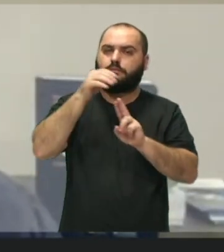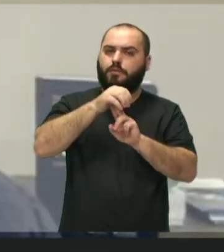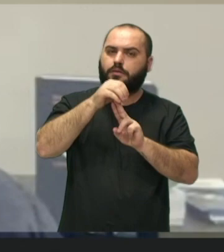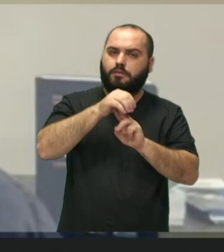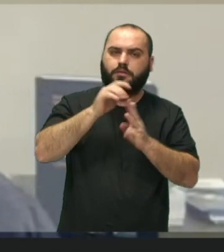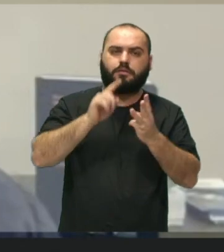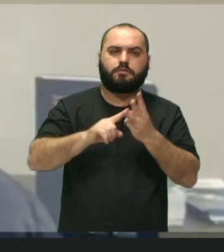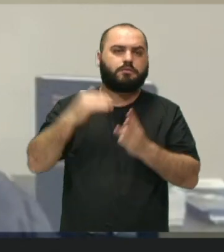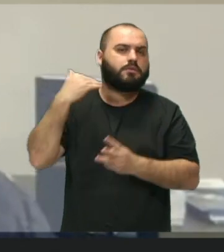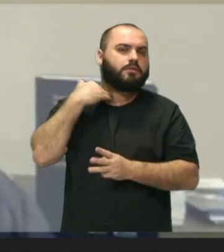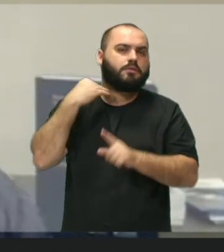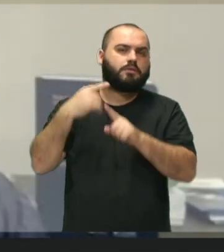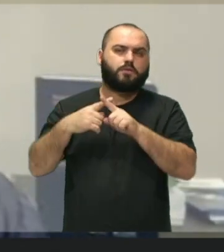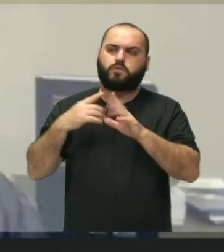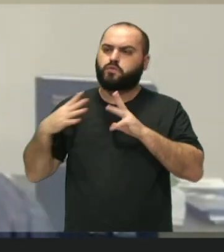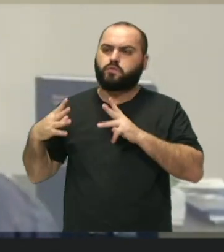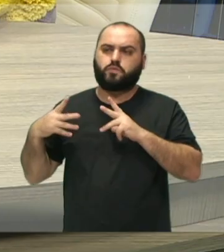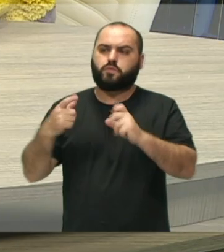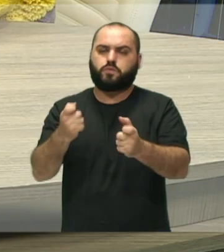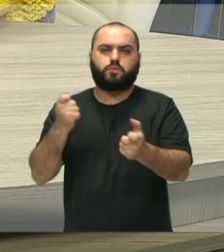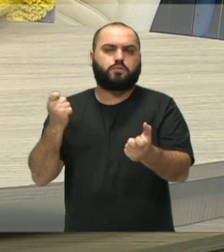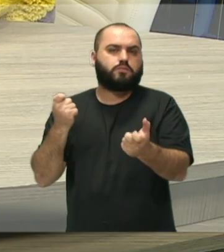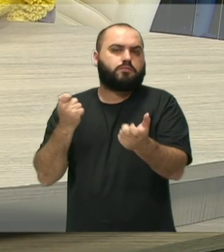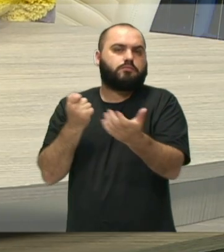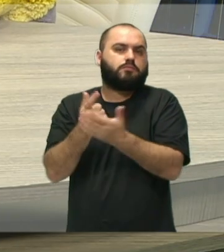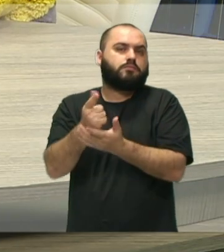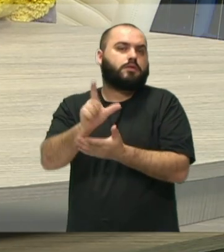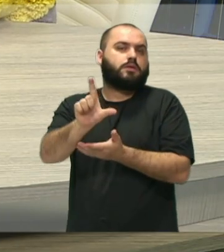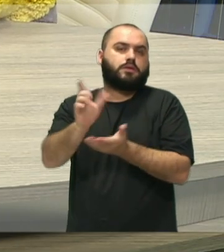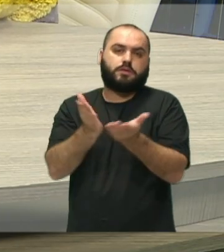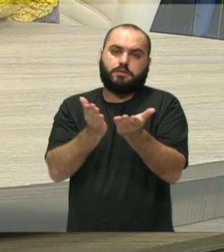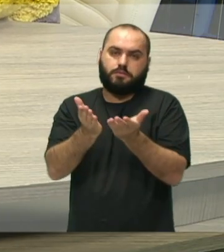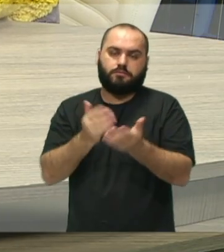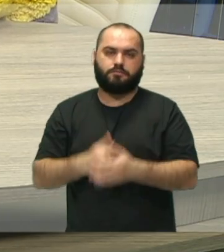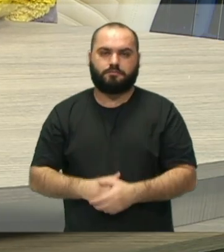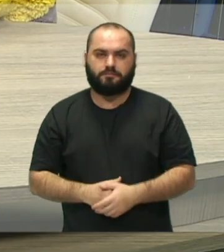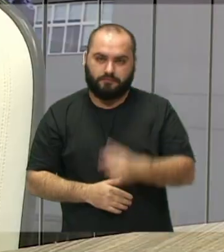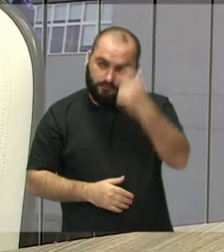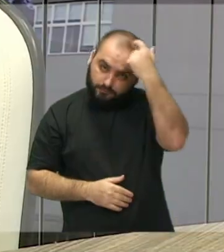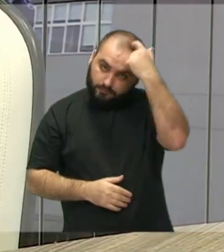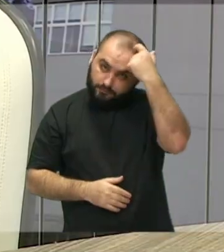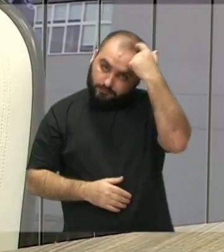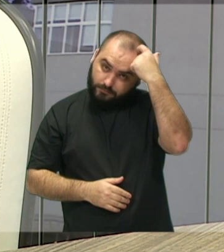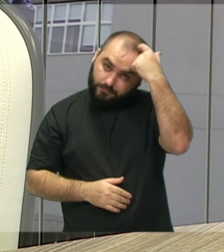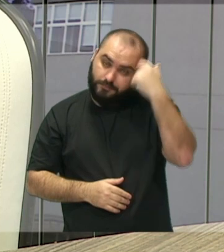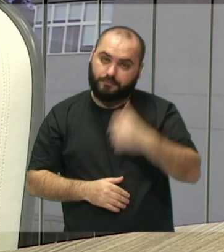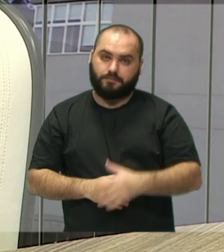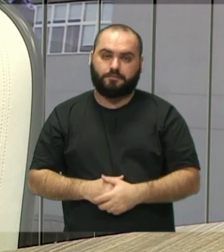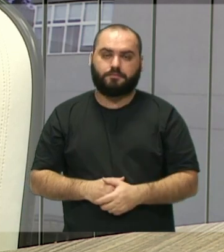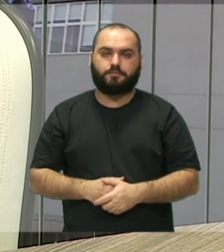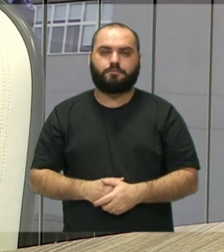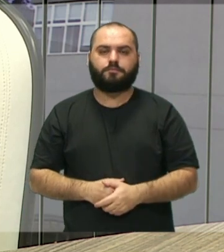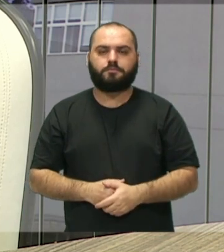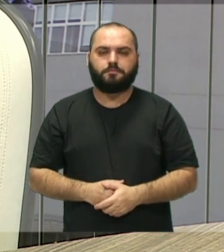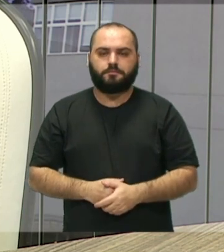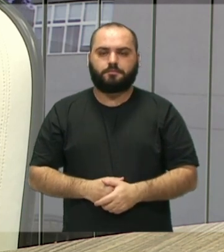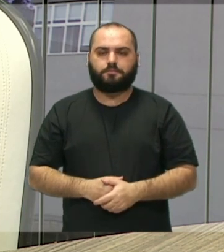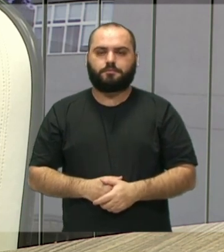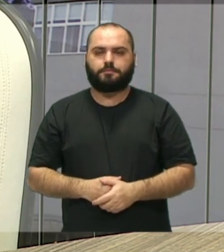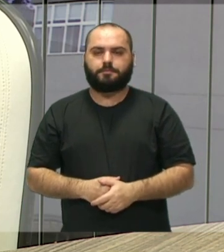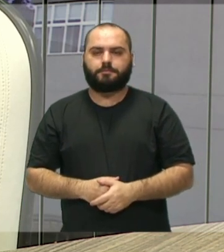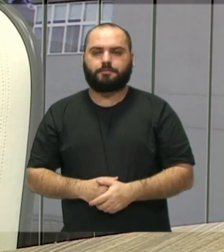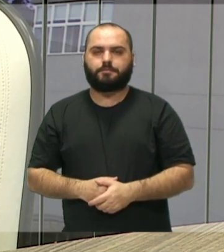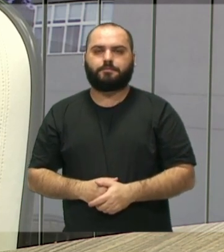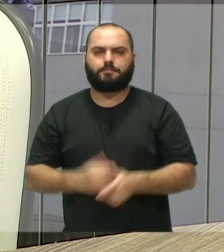eles compram por licitações. E a gente também falava aqui, né, ainda a respeito dessa